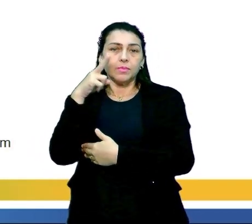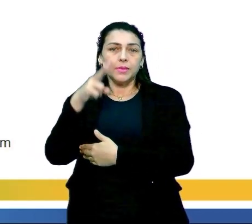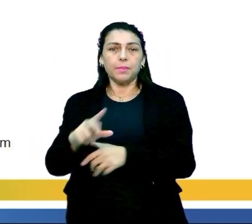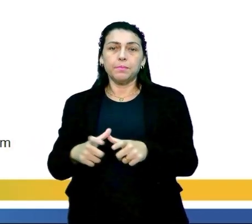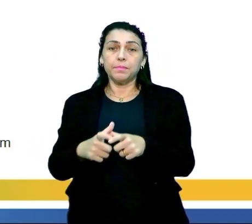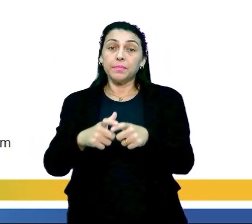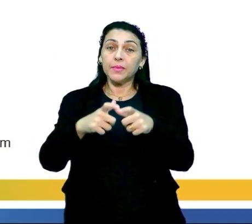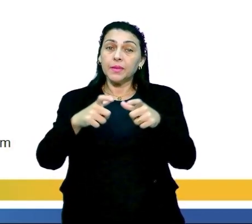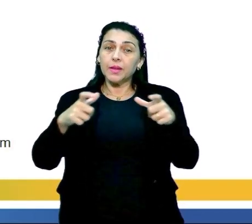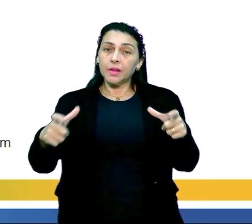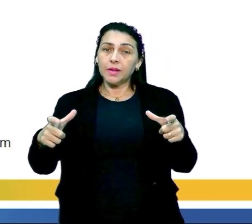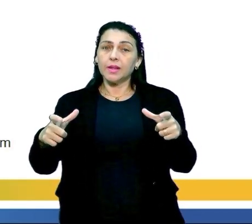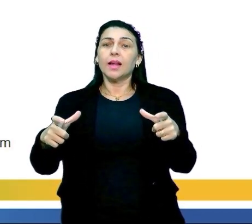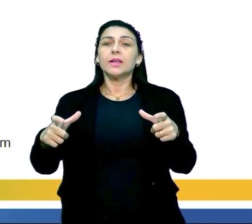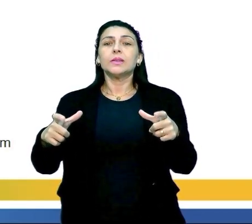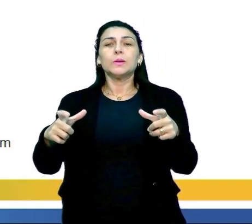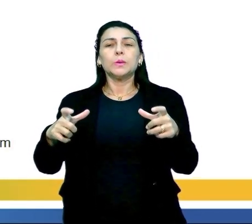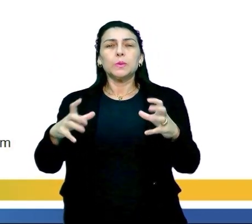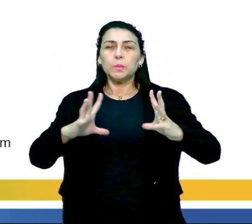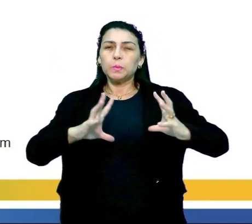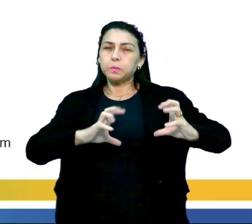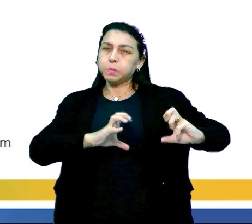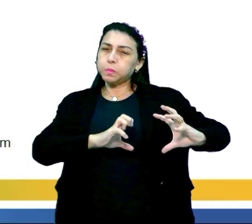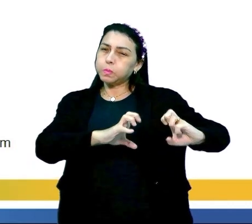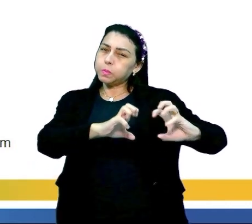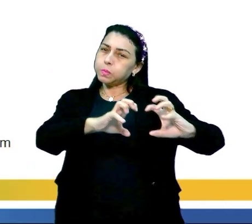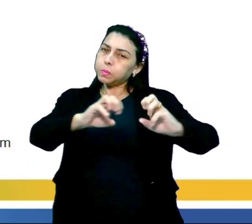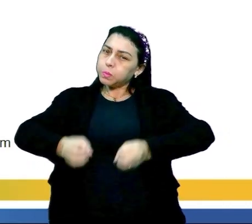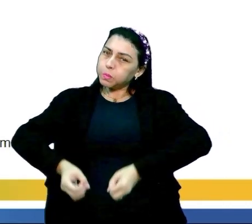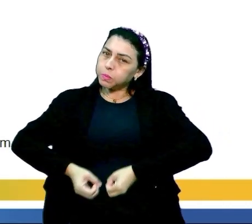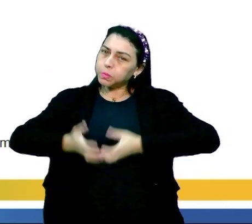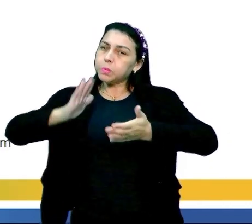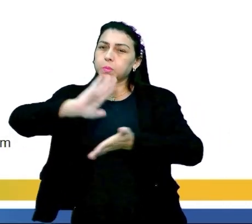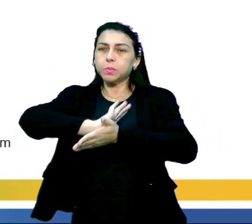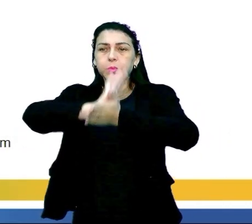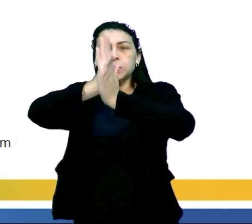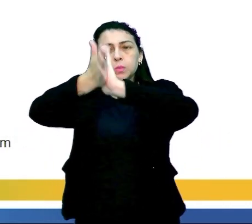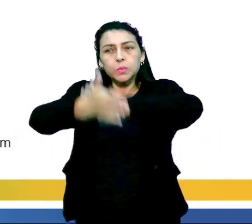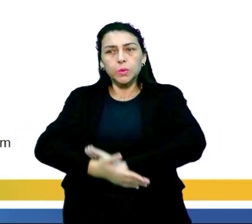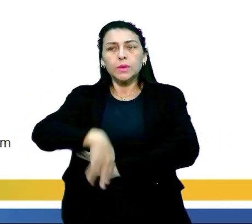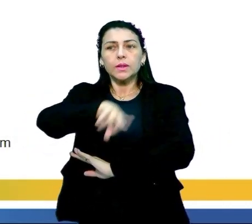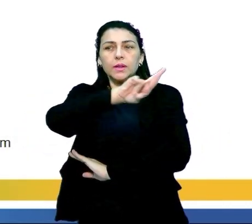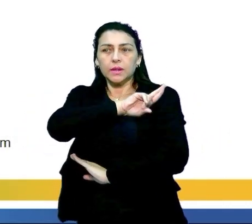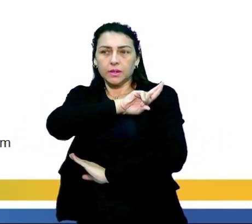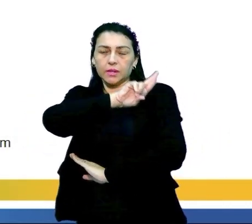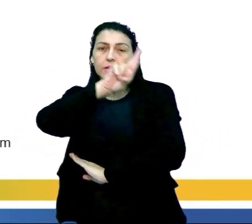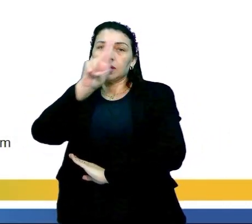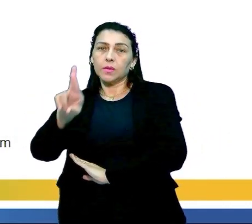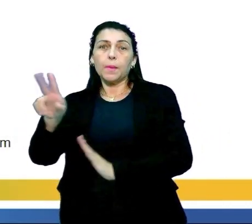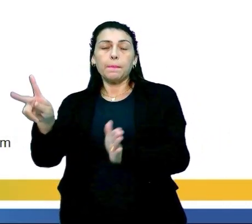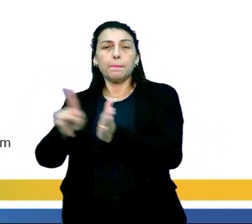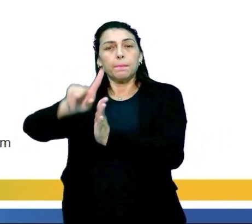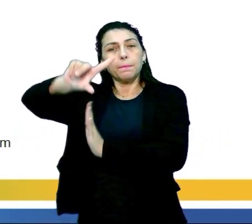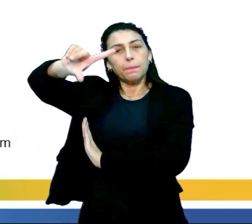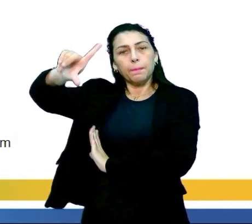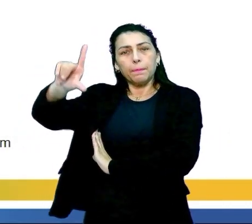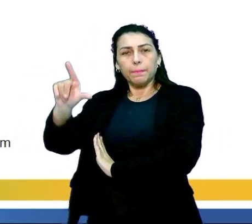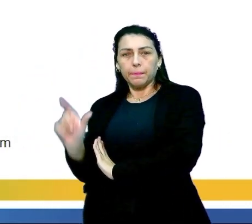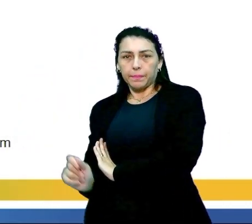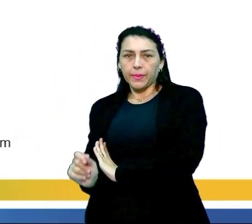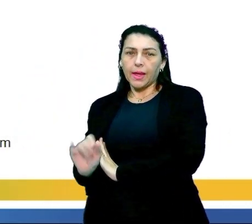lá? A maior parte das agressões e manifestações discriminatórias contra as religiões de